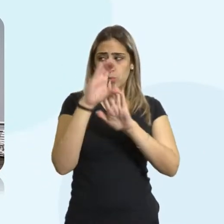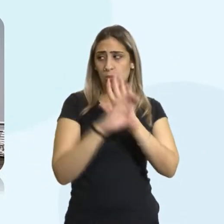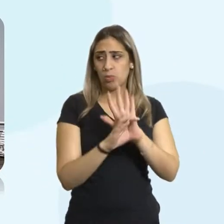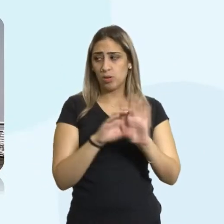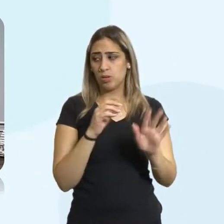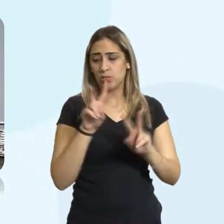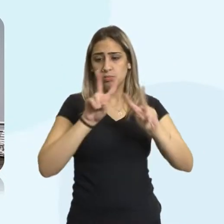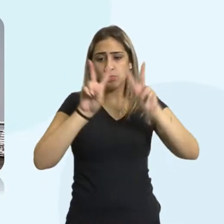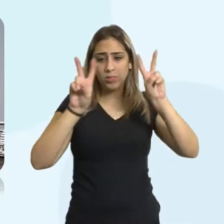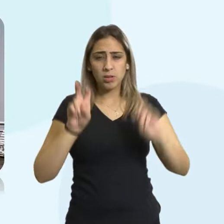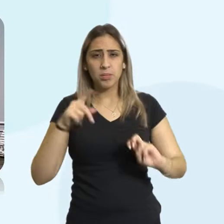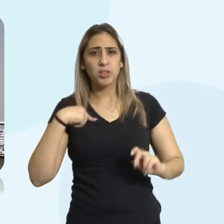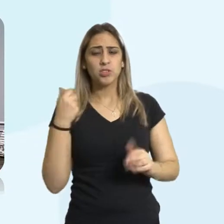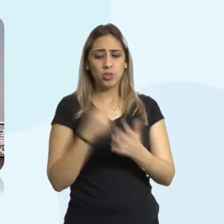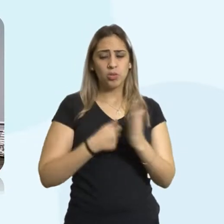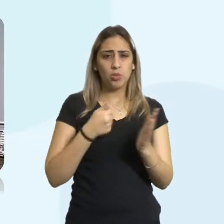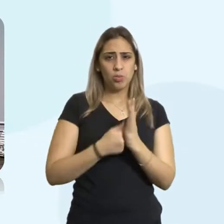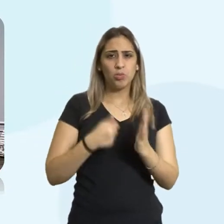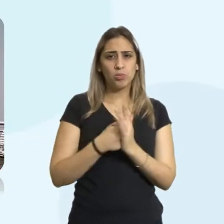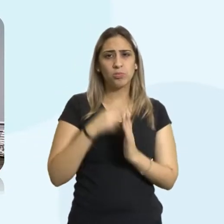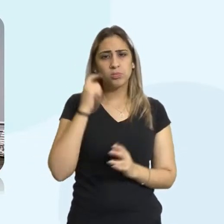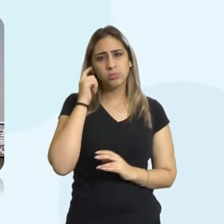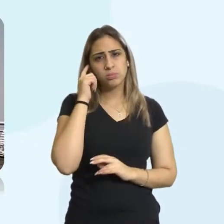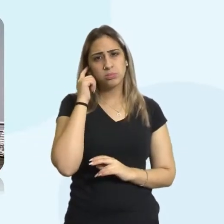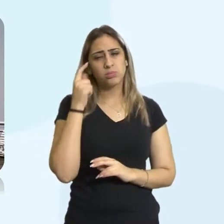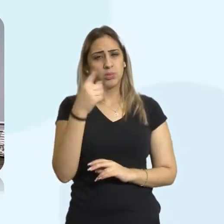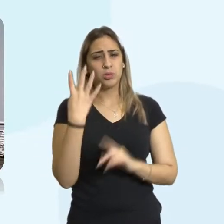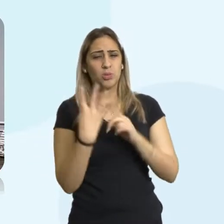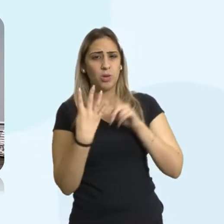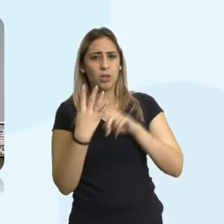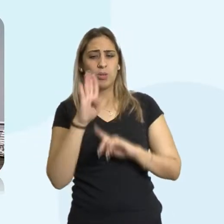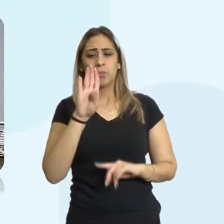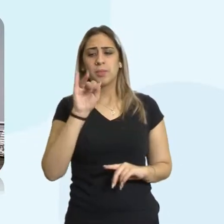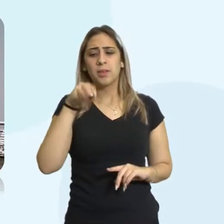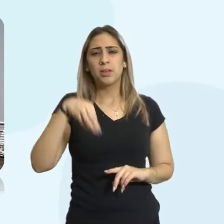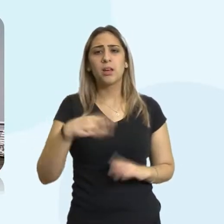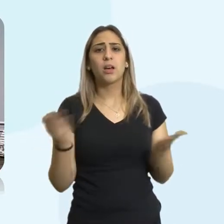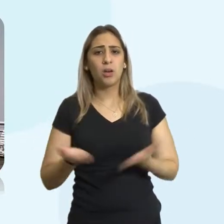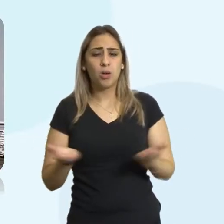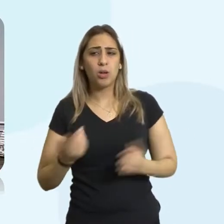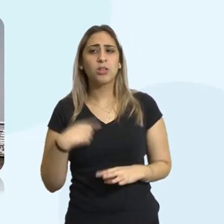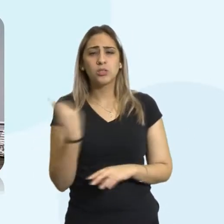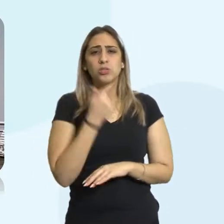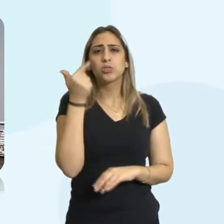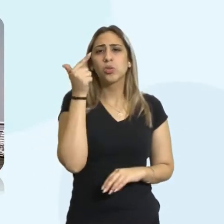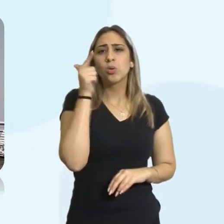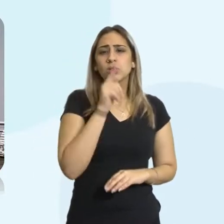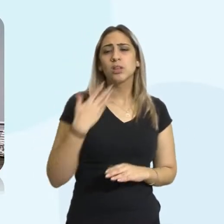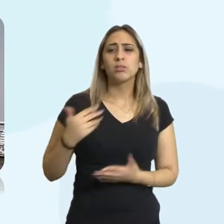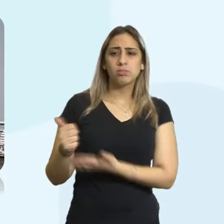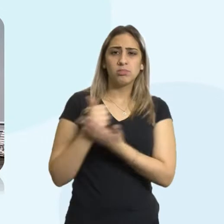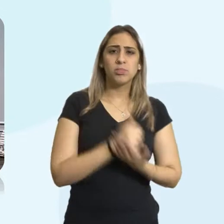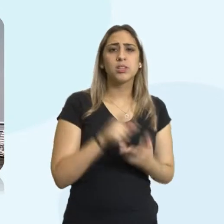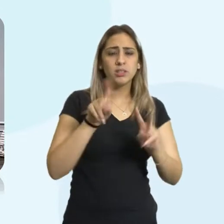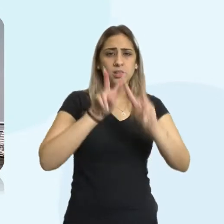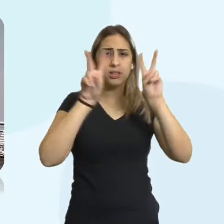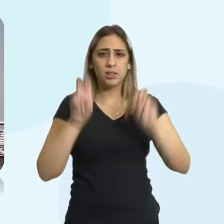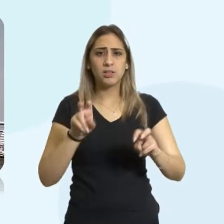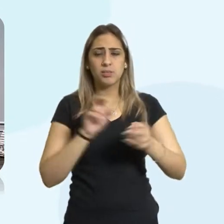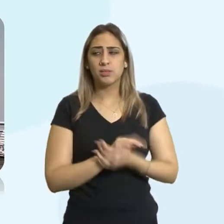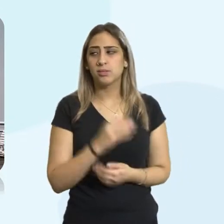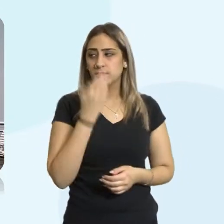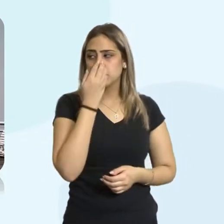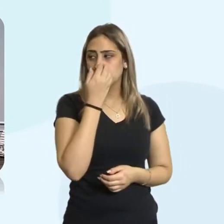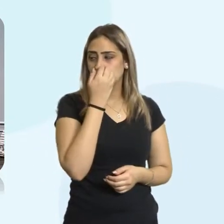né na unidade temática de lutas desse quarto bimestre de a glória então a gente consegue trazer esse tema da capoeira